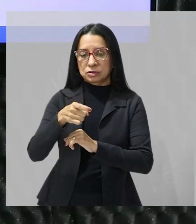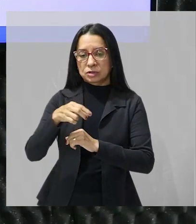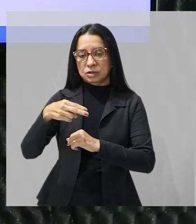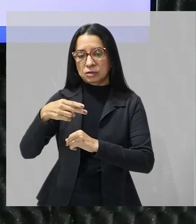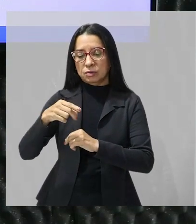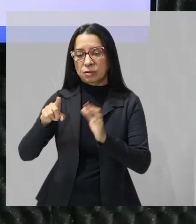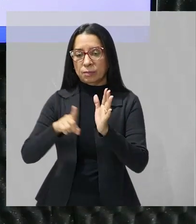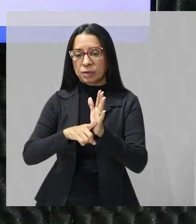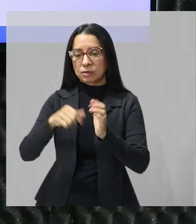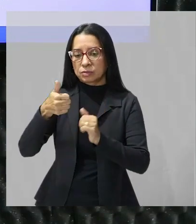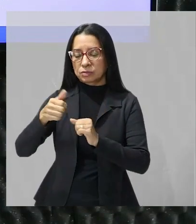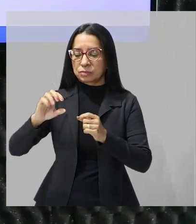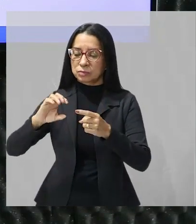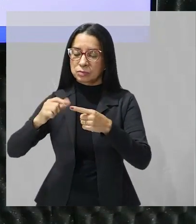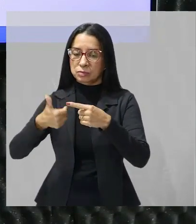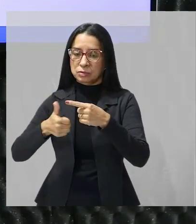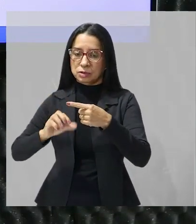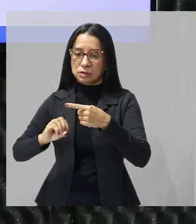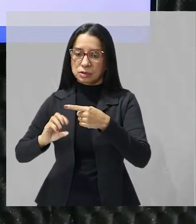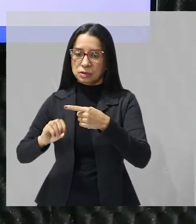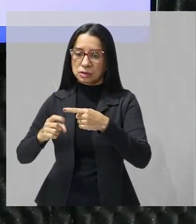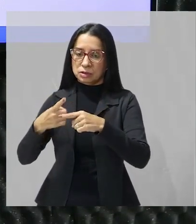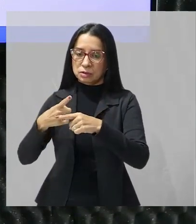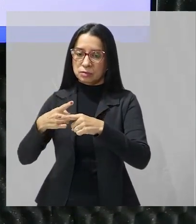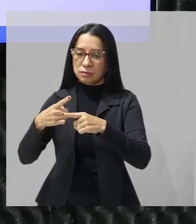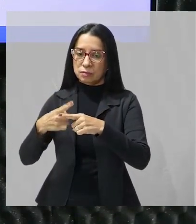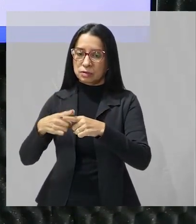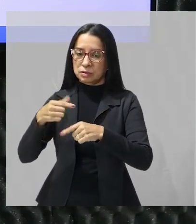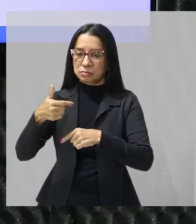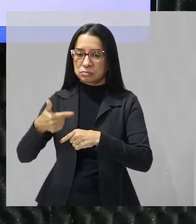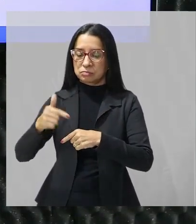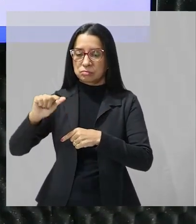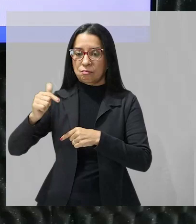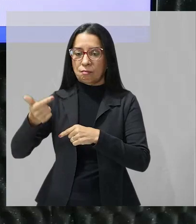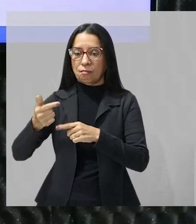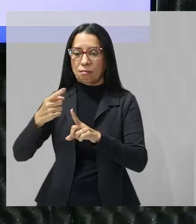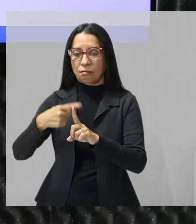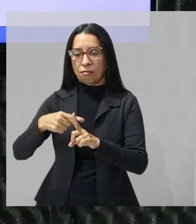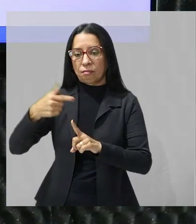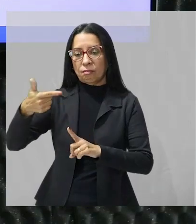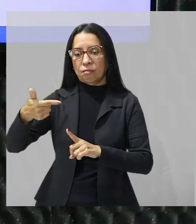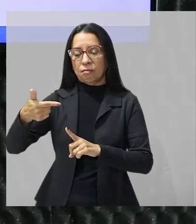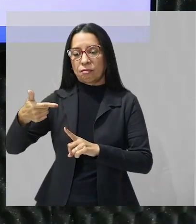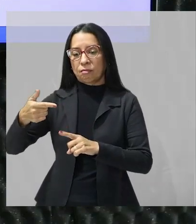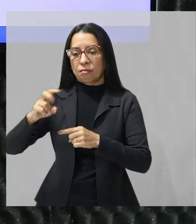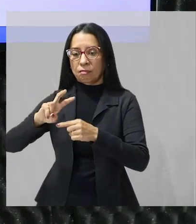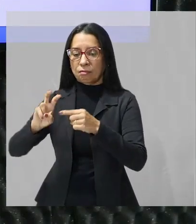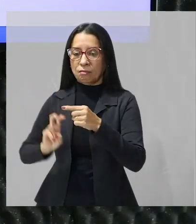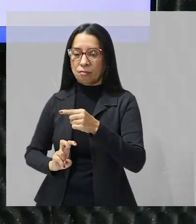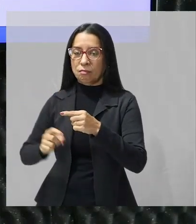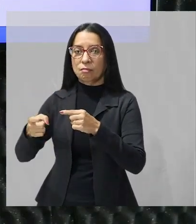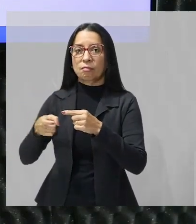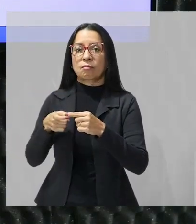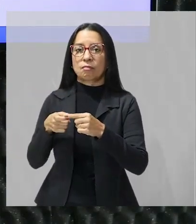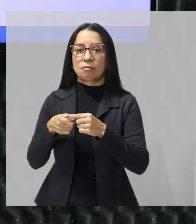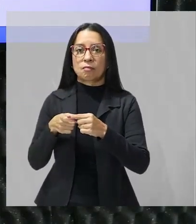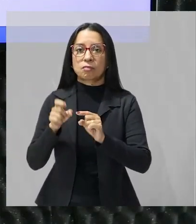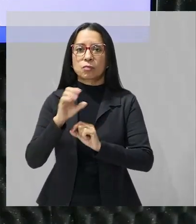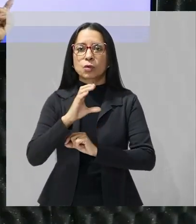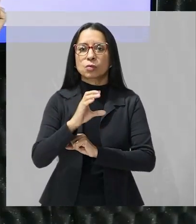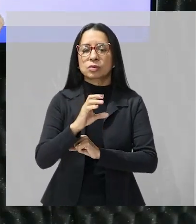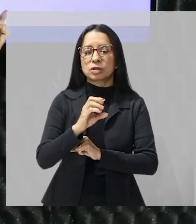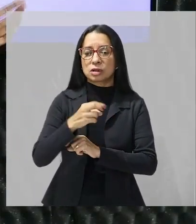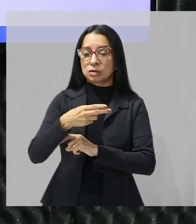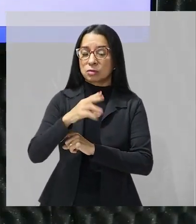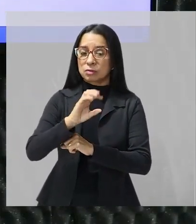menos 1/100º x ao quadrado mais 2/5 de x. Renata, e o c? Bom, o c é 0. Se eu colocar